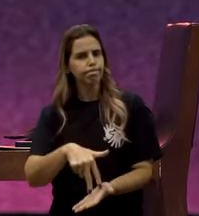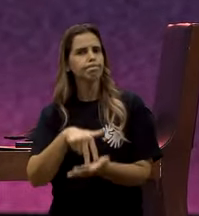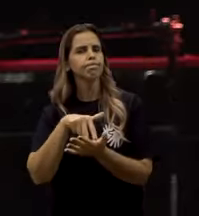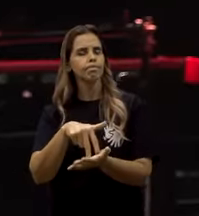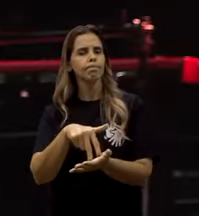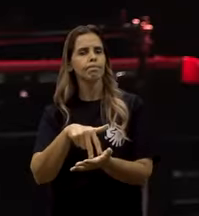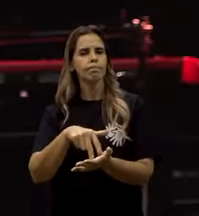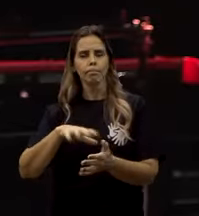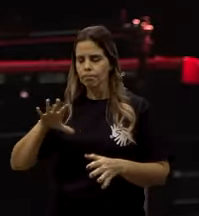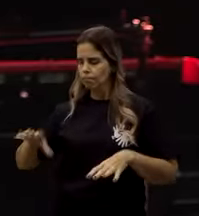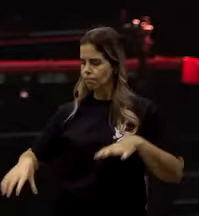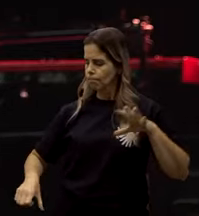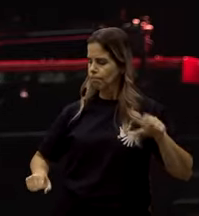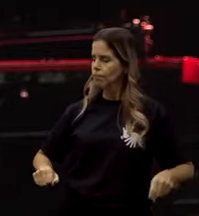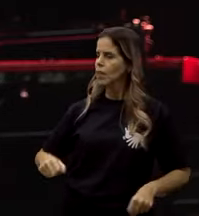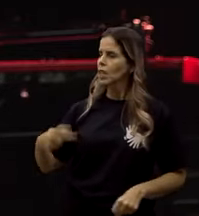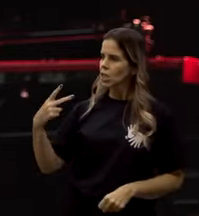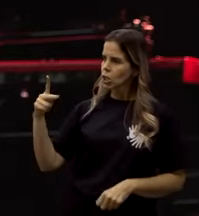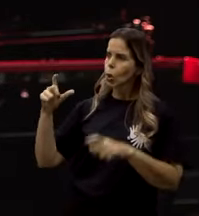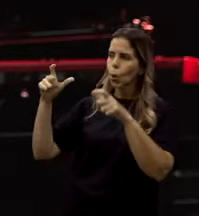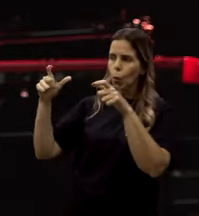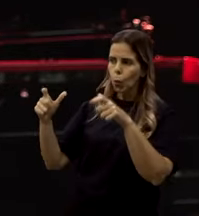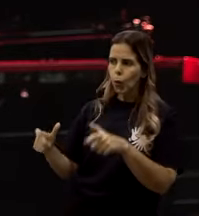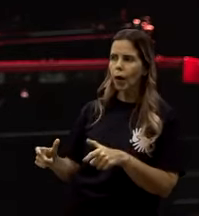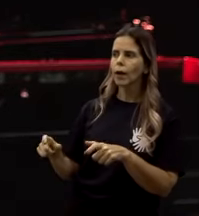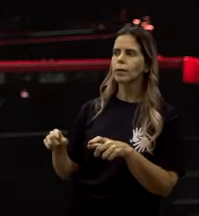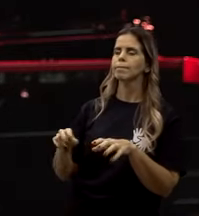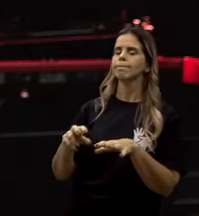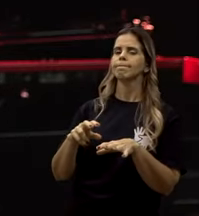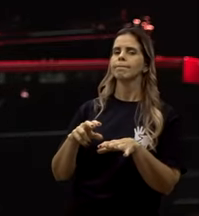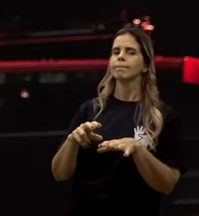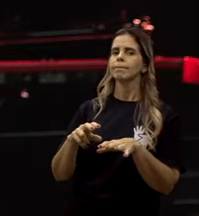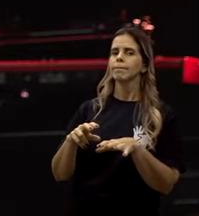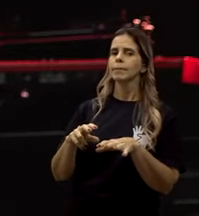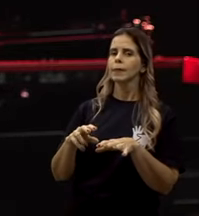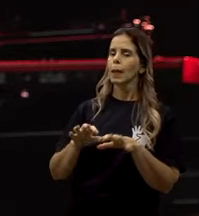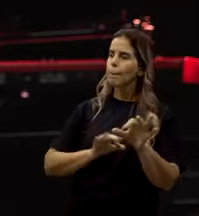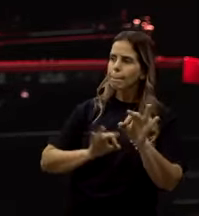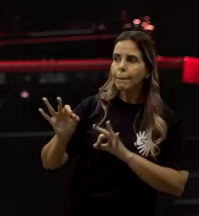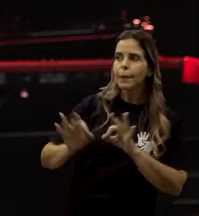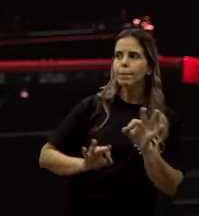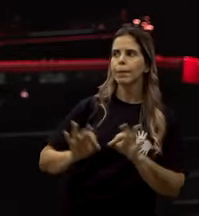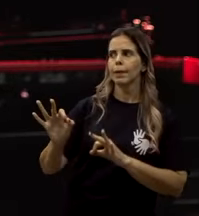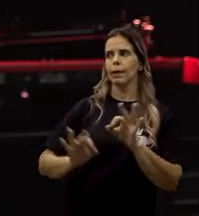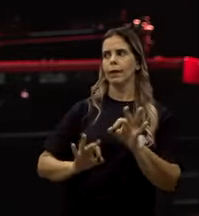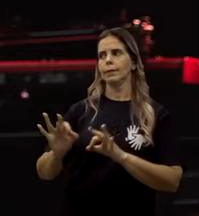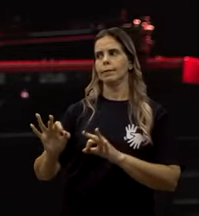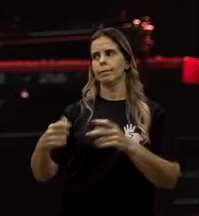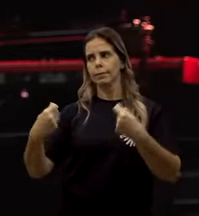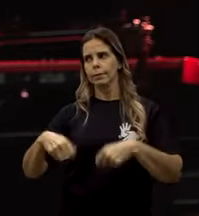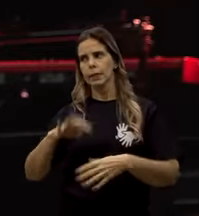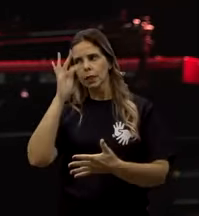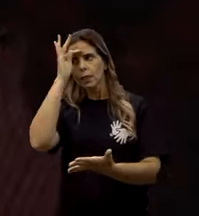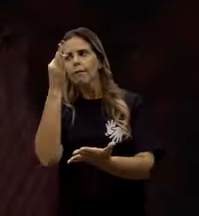alguém e diga assim meu irmão teu lugar na mesa tá vazio toma jeito e vai lá preencher